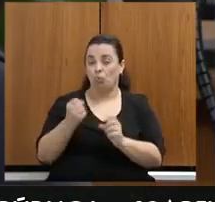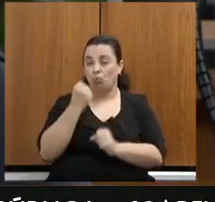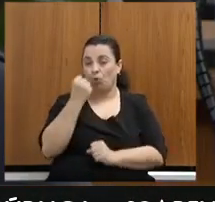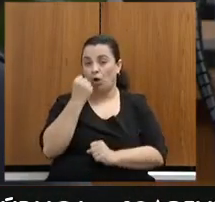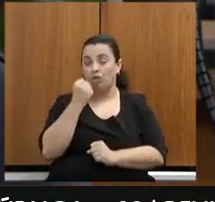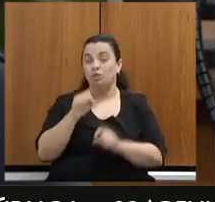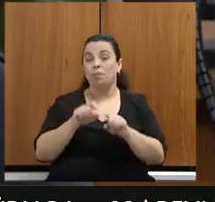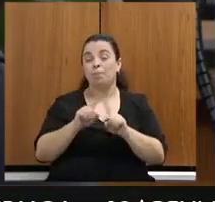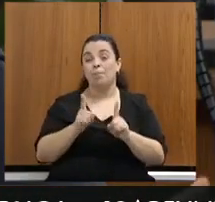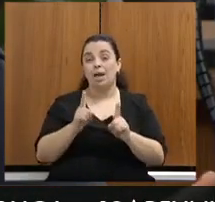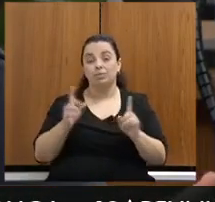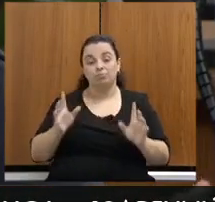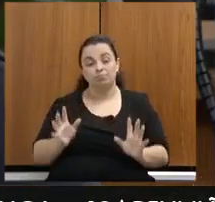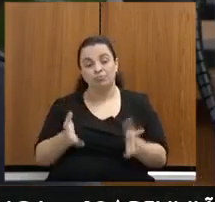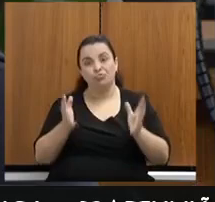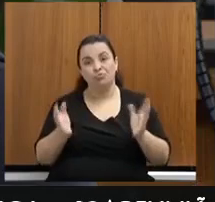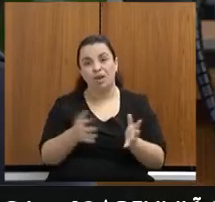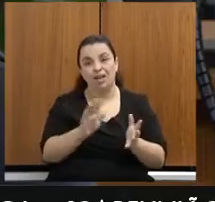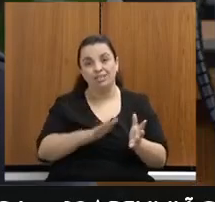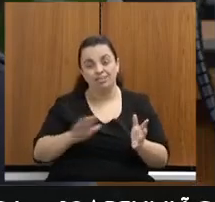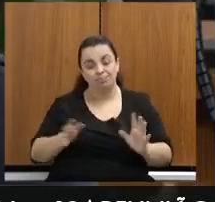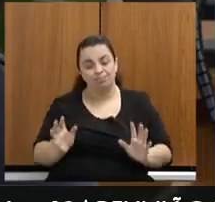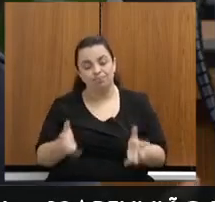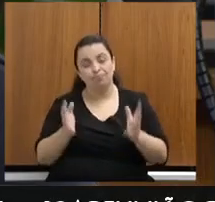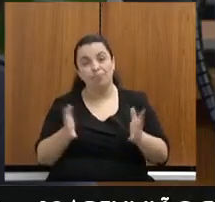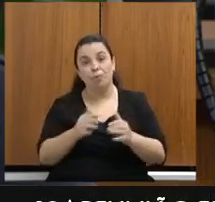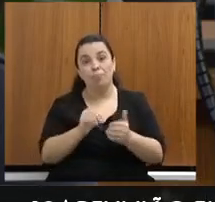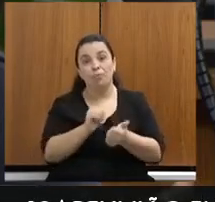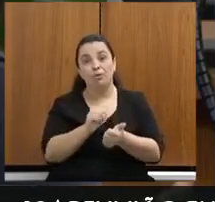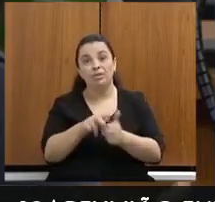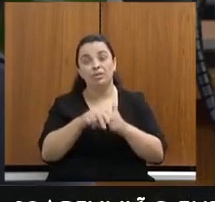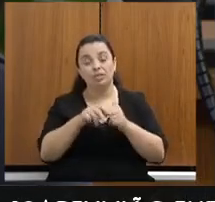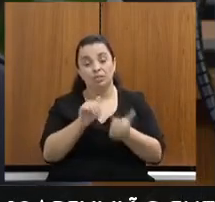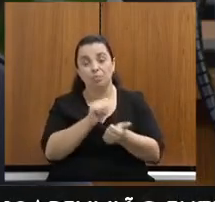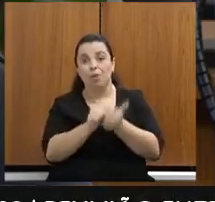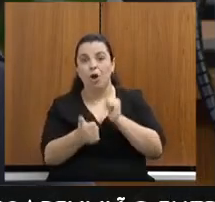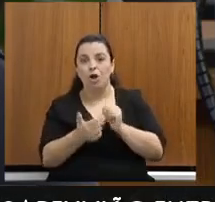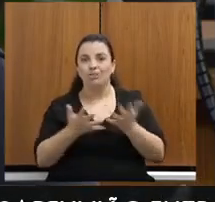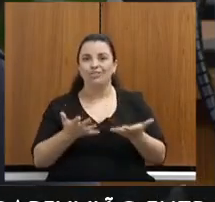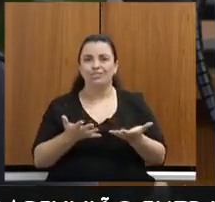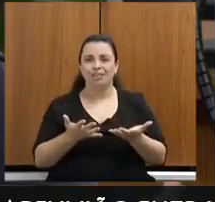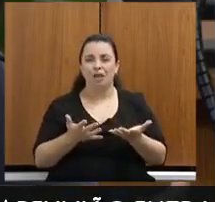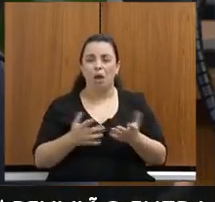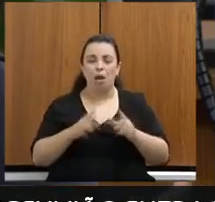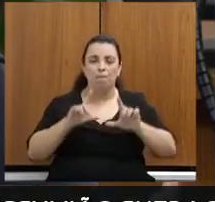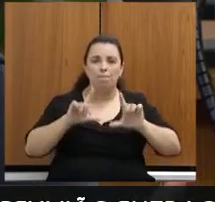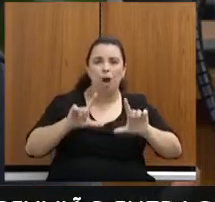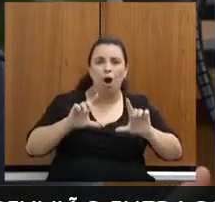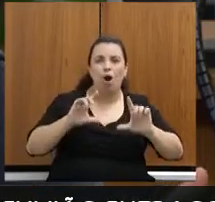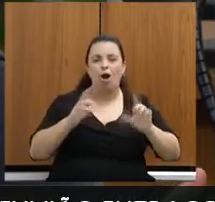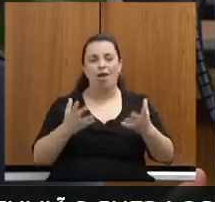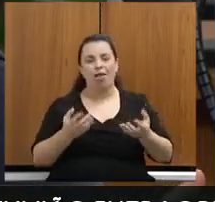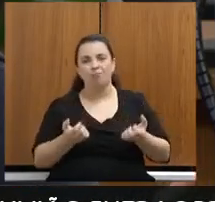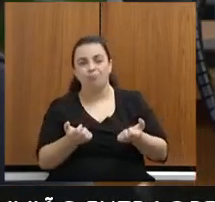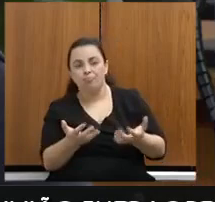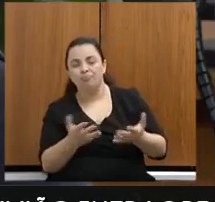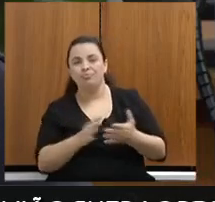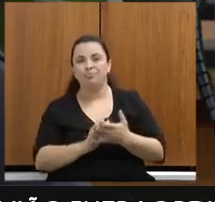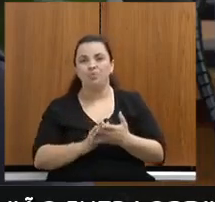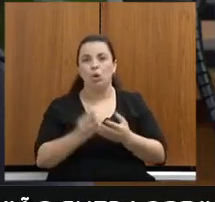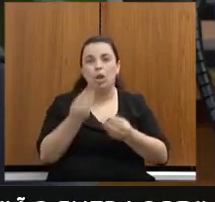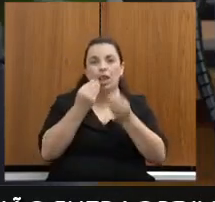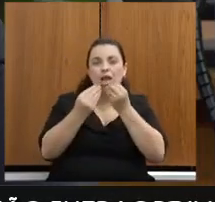foram transformados pelo esporte é uma bola o lanche era isso é muito simples um campo de terra